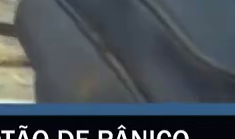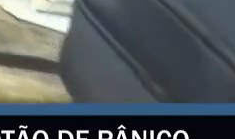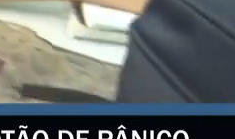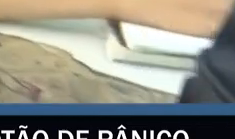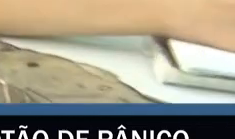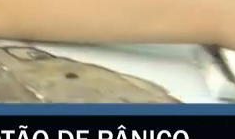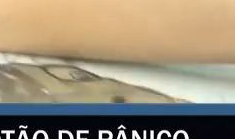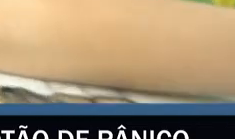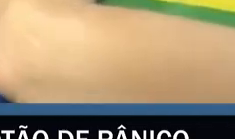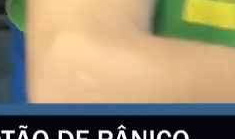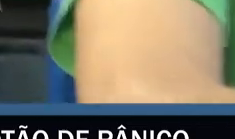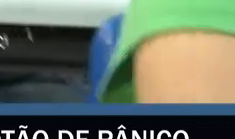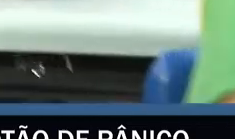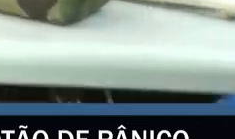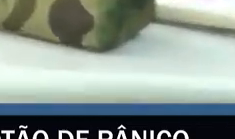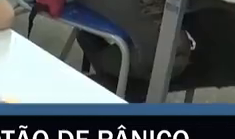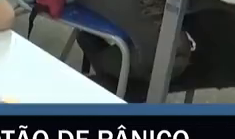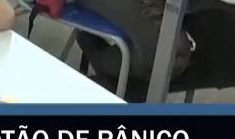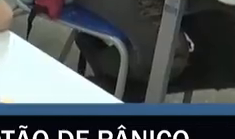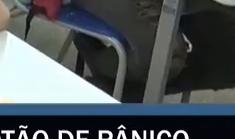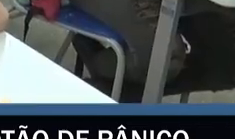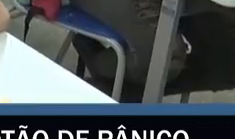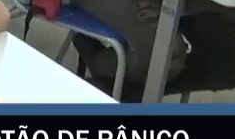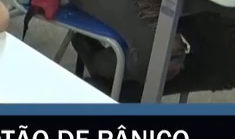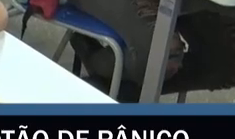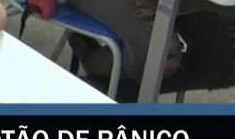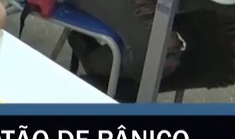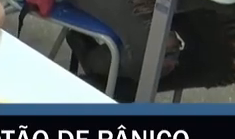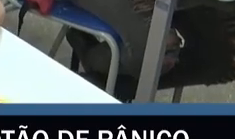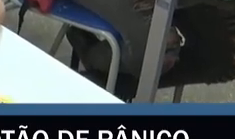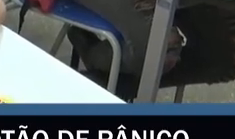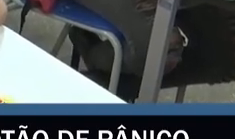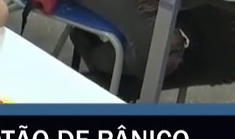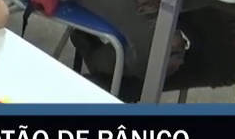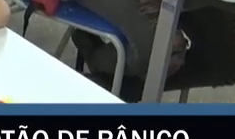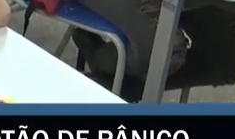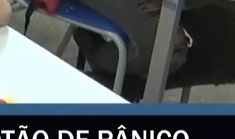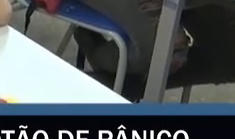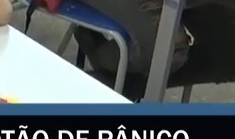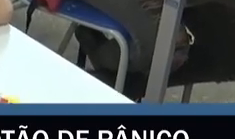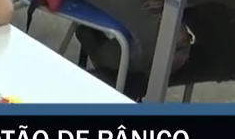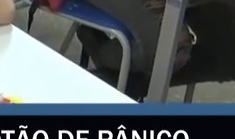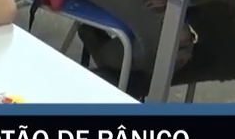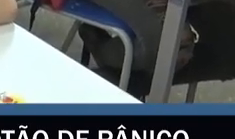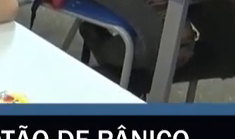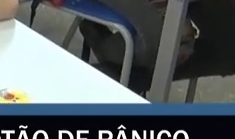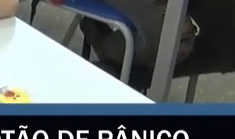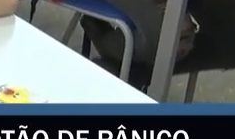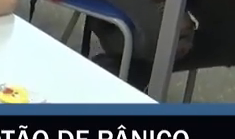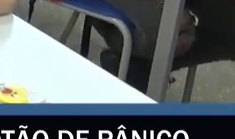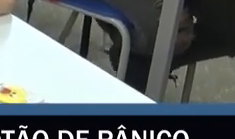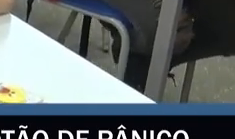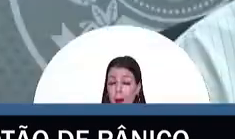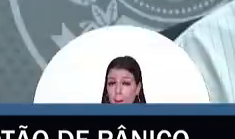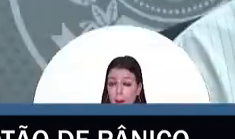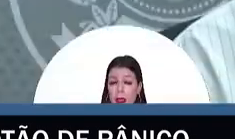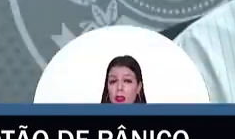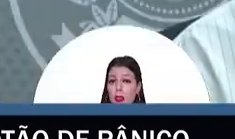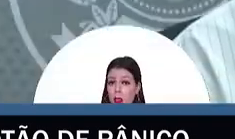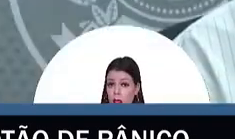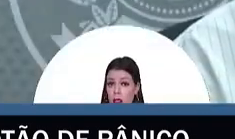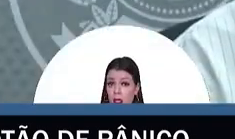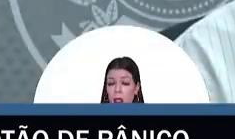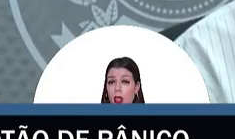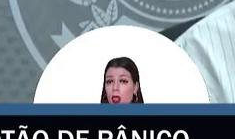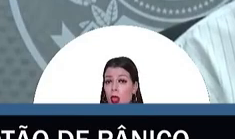importante. Porque muito se fala, deputado Gerson, o senhor colocou muito bem aqui a discussão na Assembleia, necessária e importante, mas